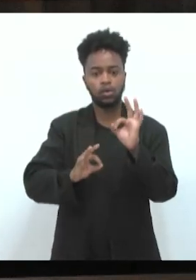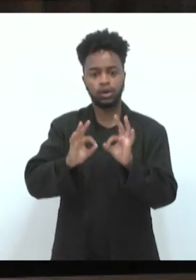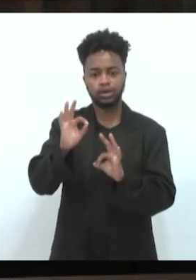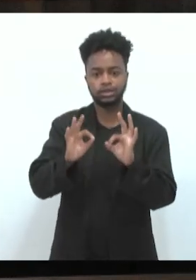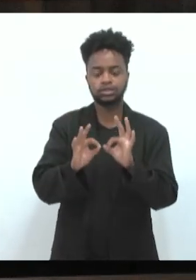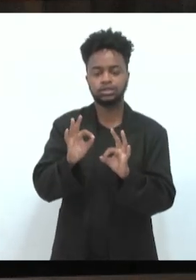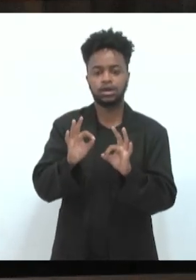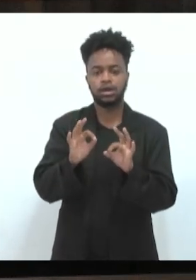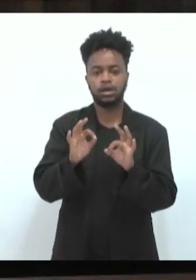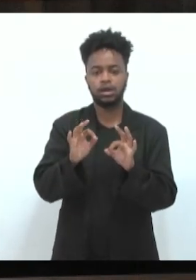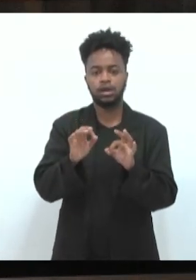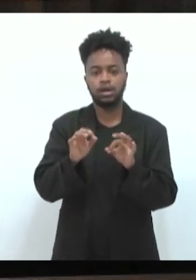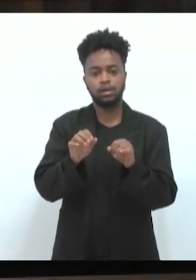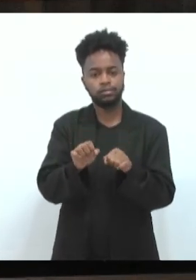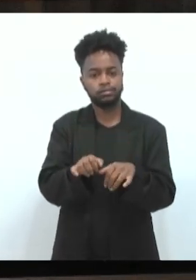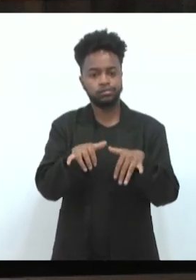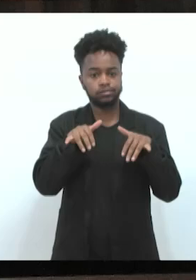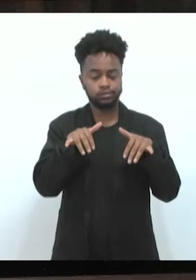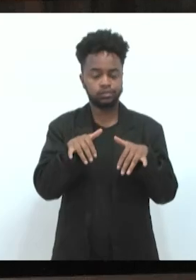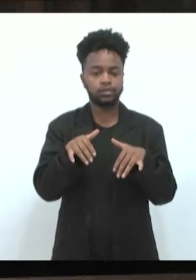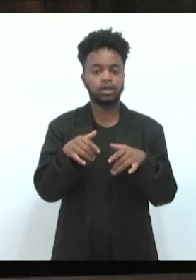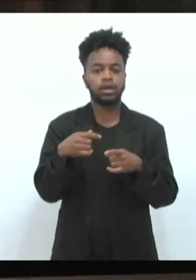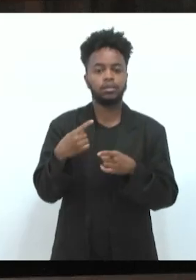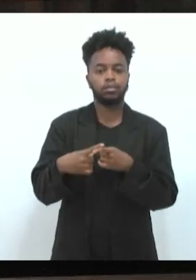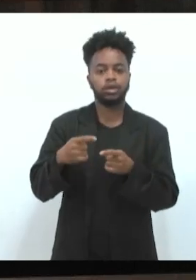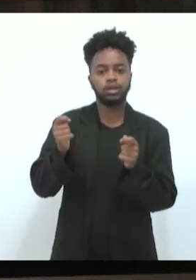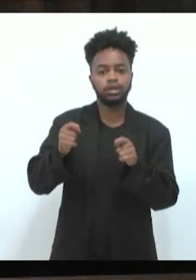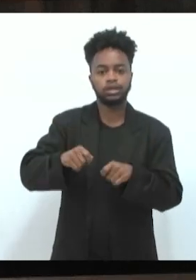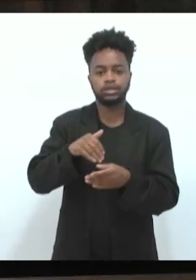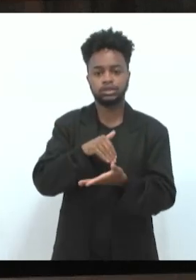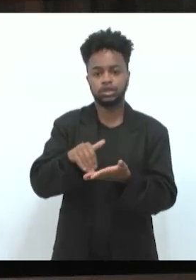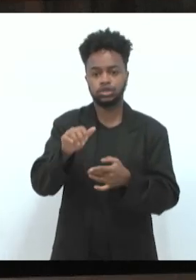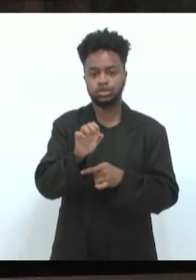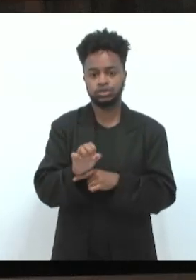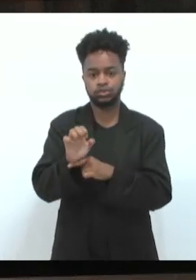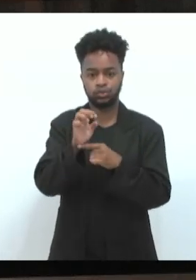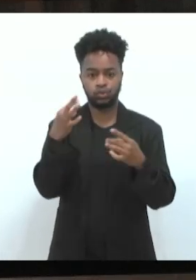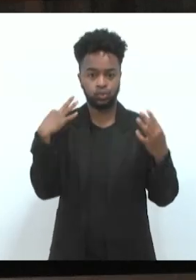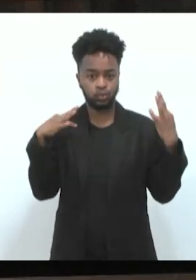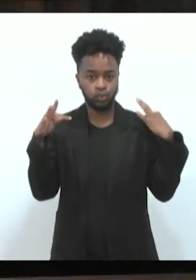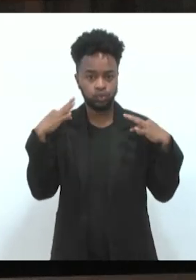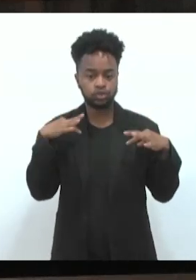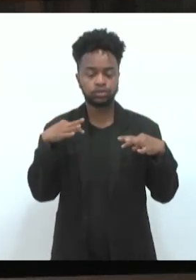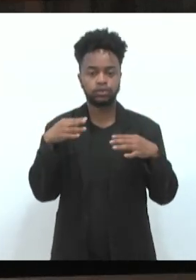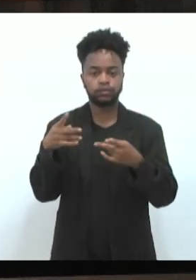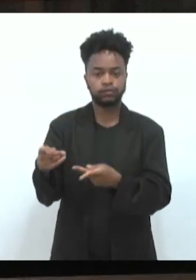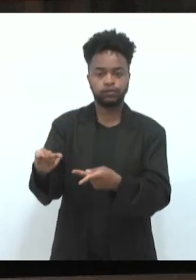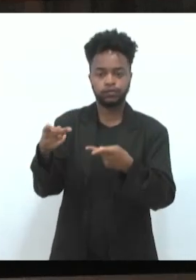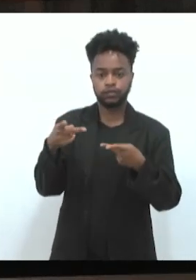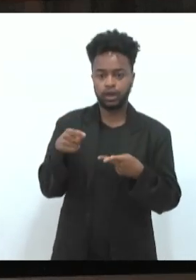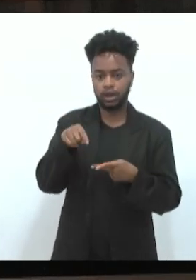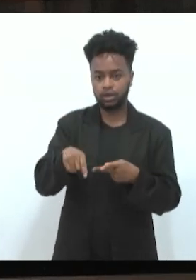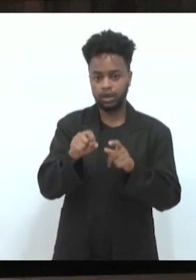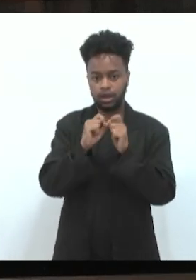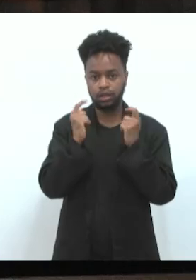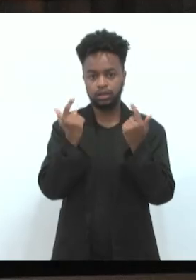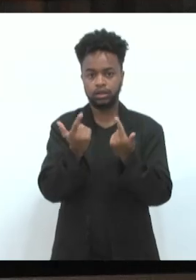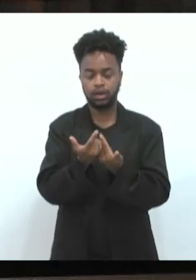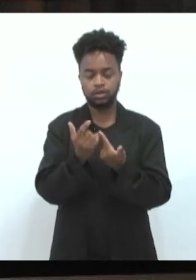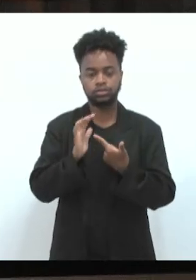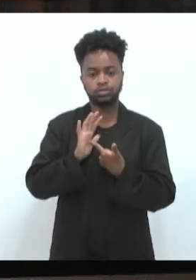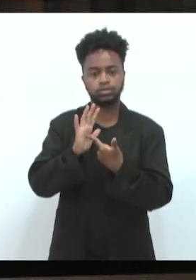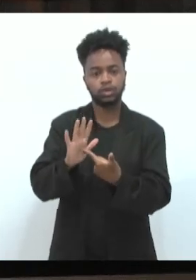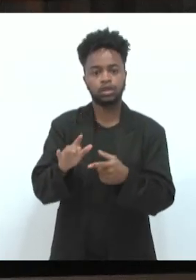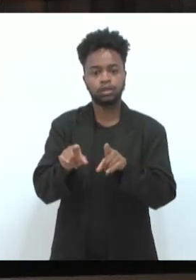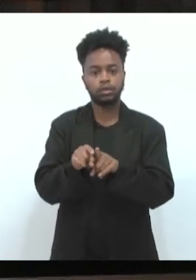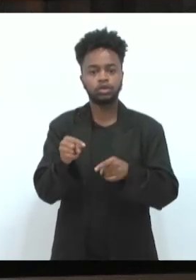audiência pública para que a Secretaria de Estado de Turismo venha a esta casa expor e debater, não é,